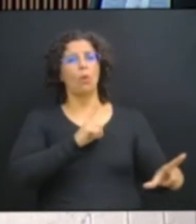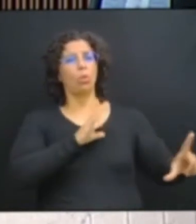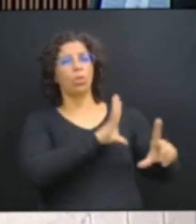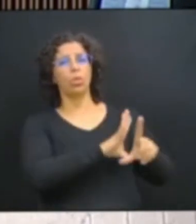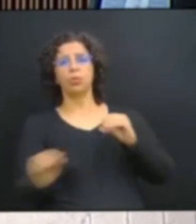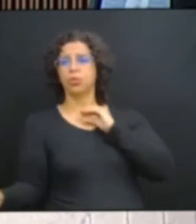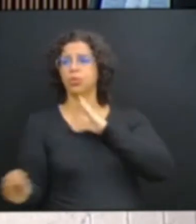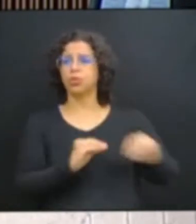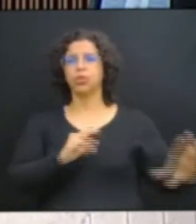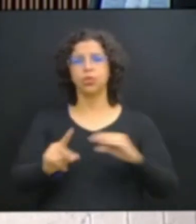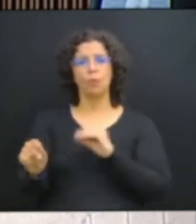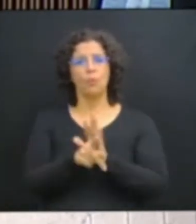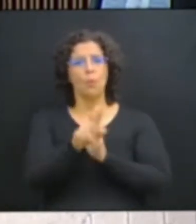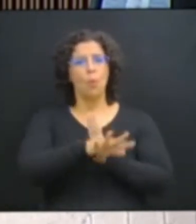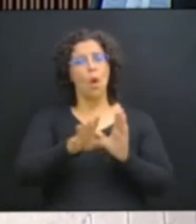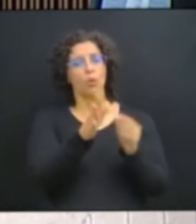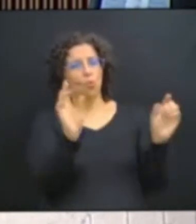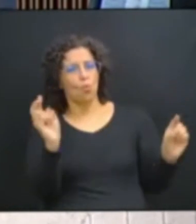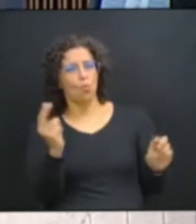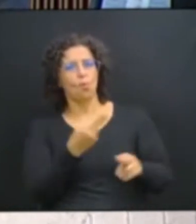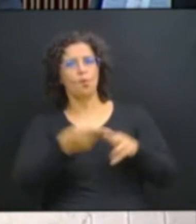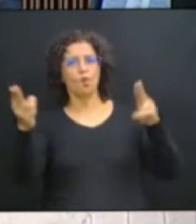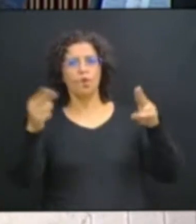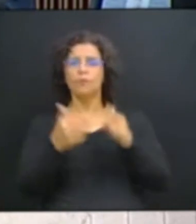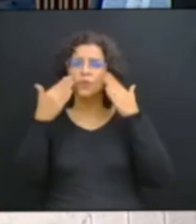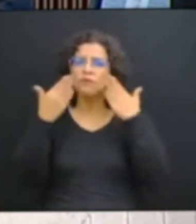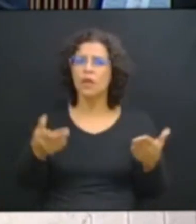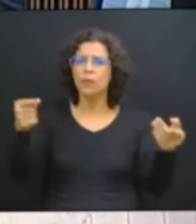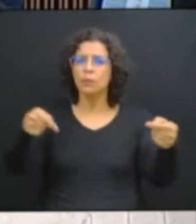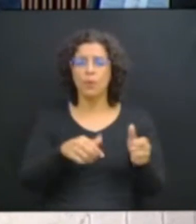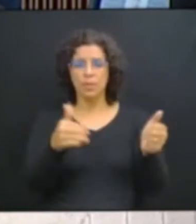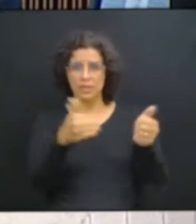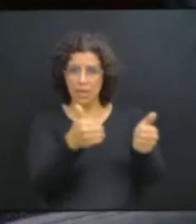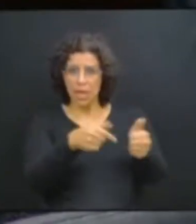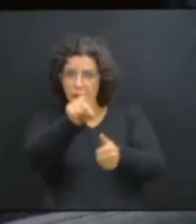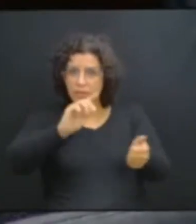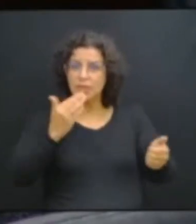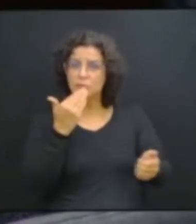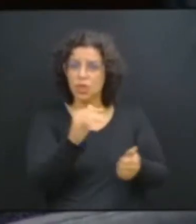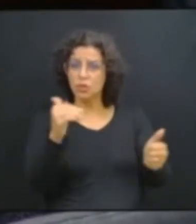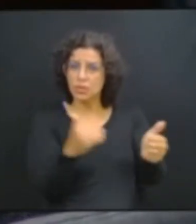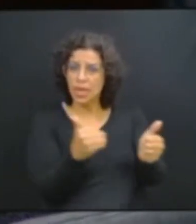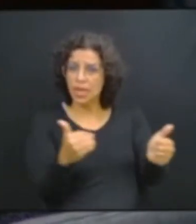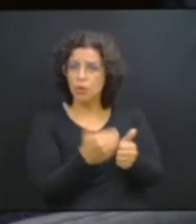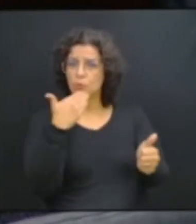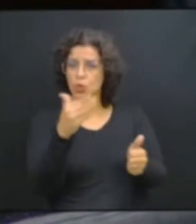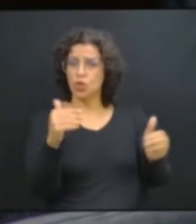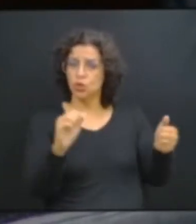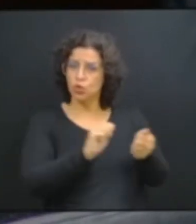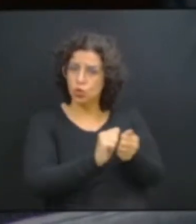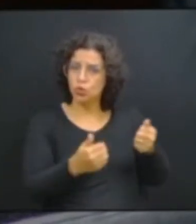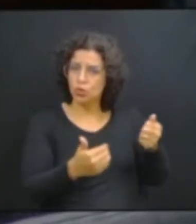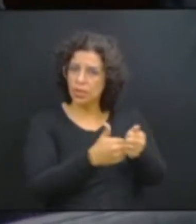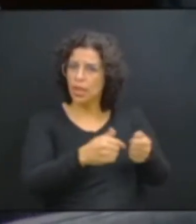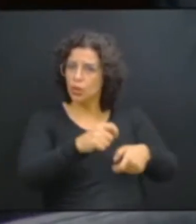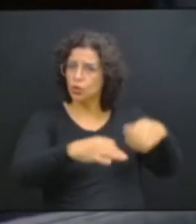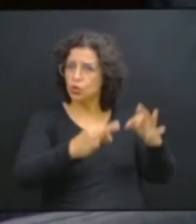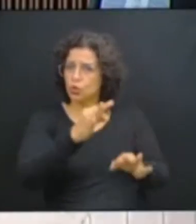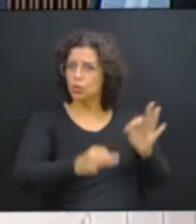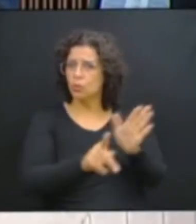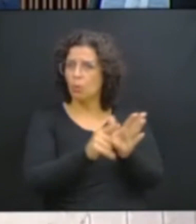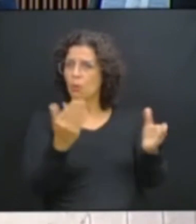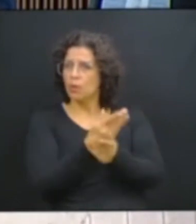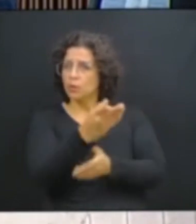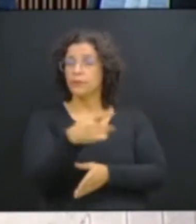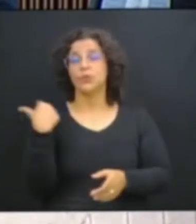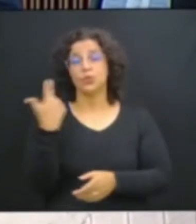passos. Venham a público, aliás, tirem o sigilo que vocês mesmos pediram para colocar no processo, uma